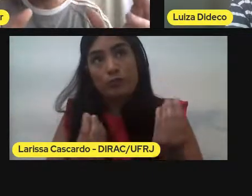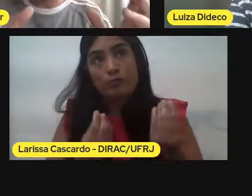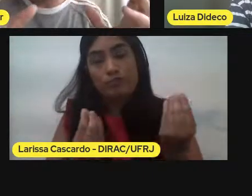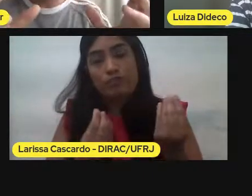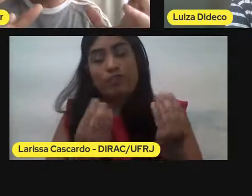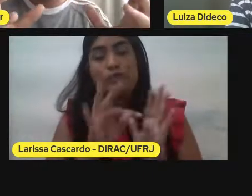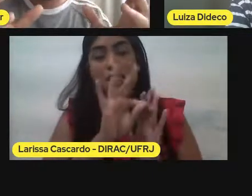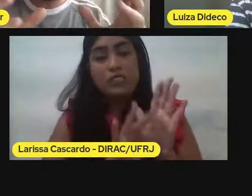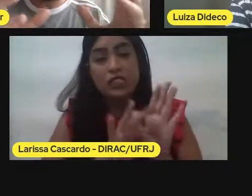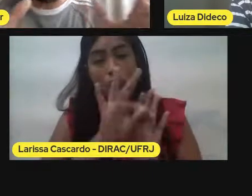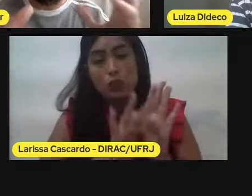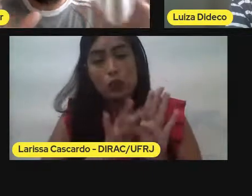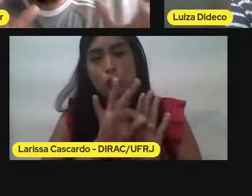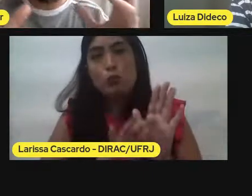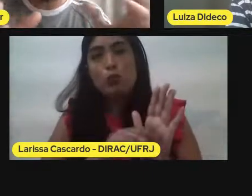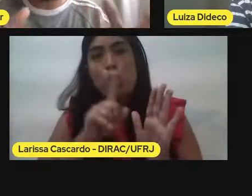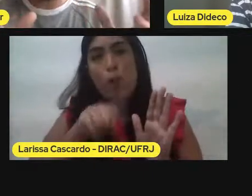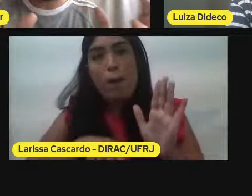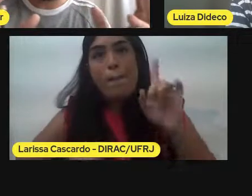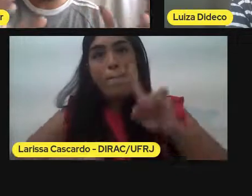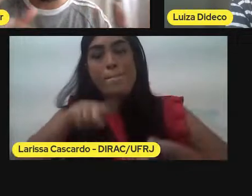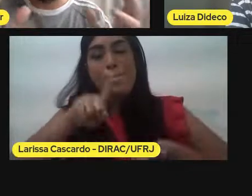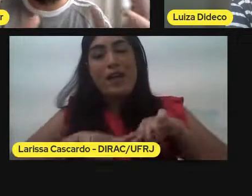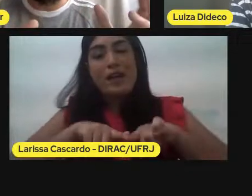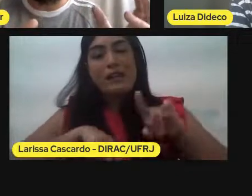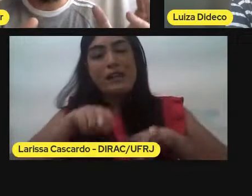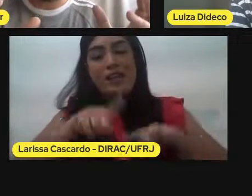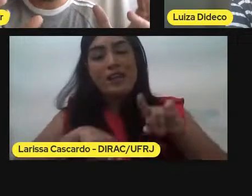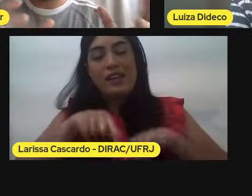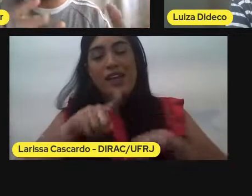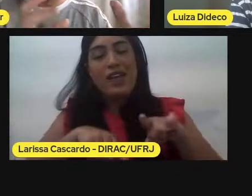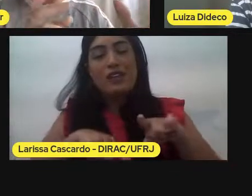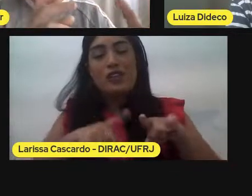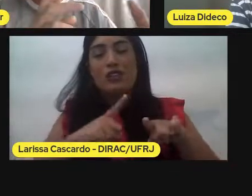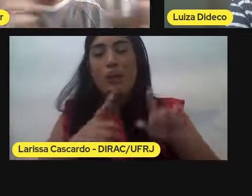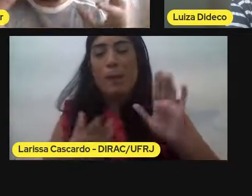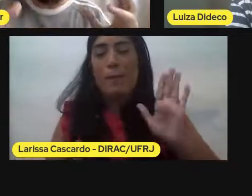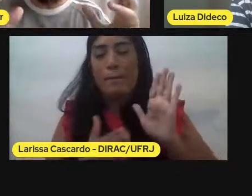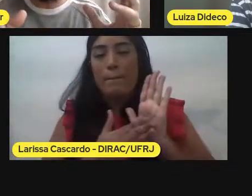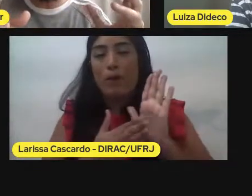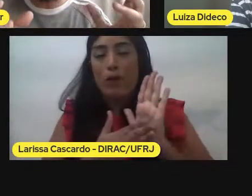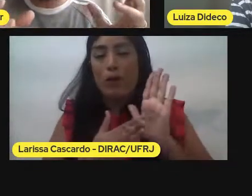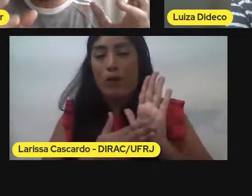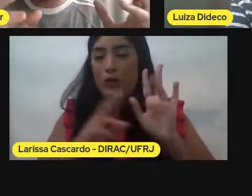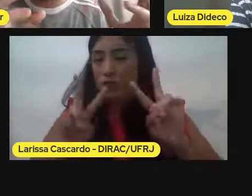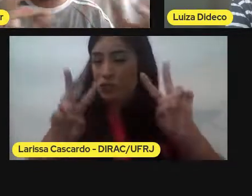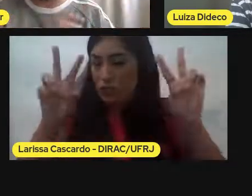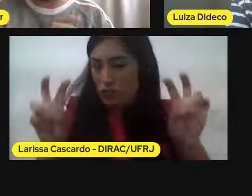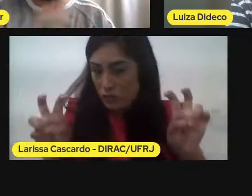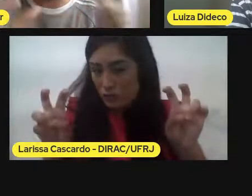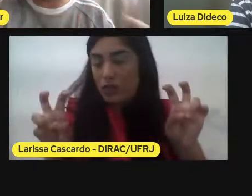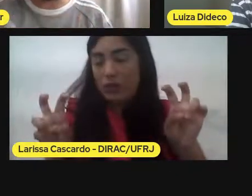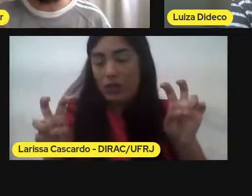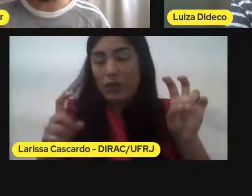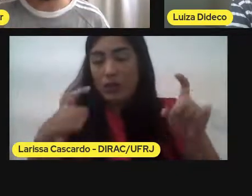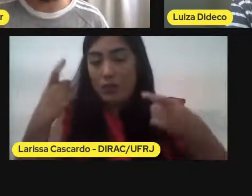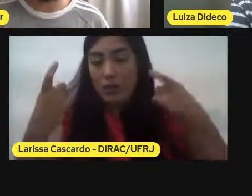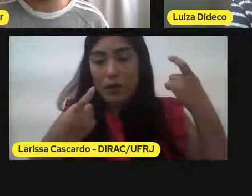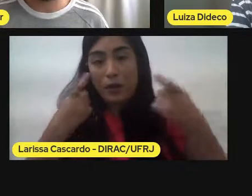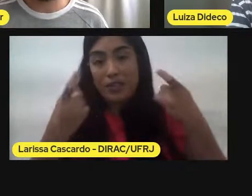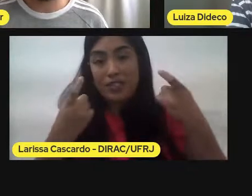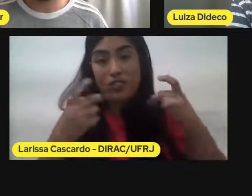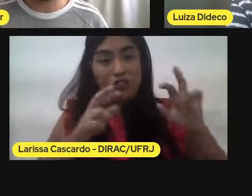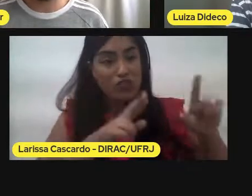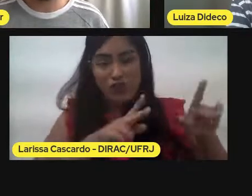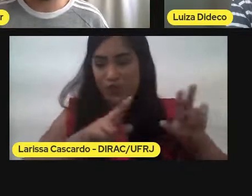textos, são materiais com estéticas, com propostas, com temas e com preocupações completamente diferentes.